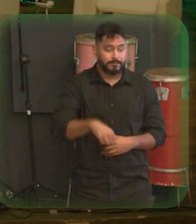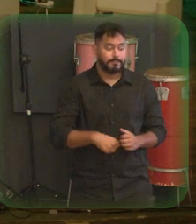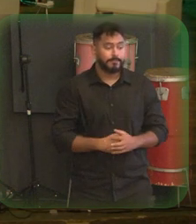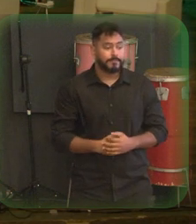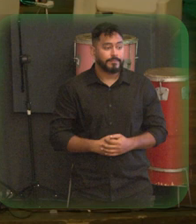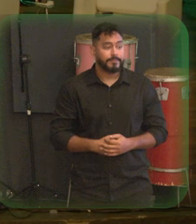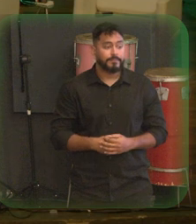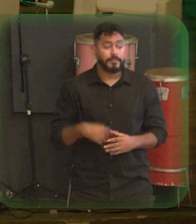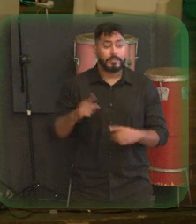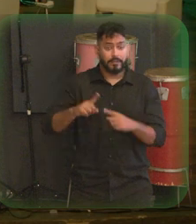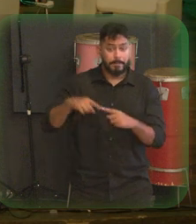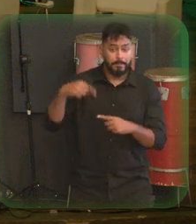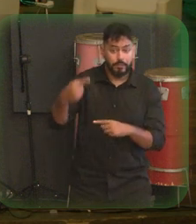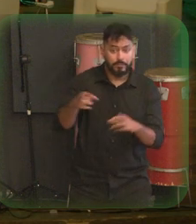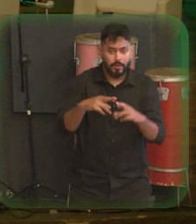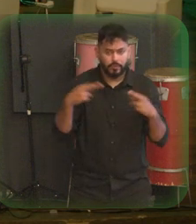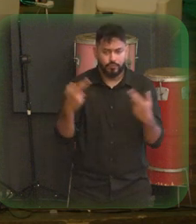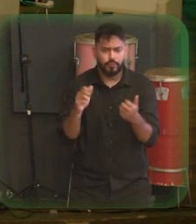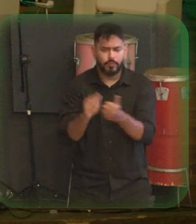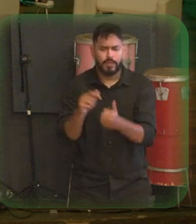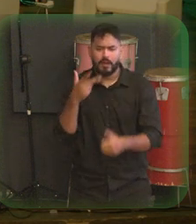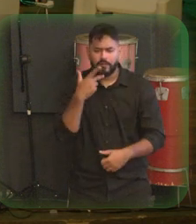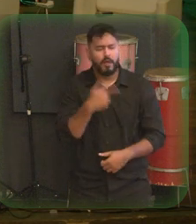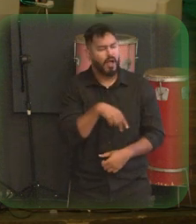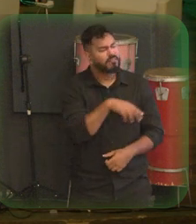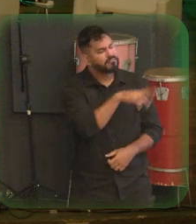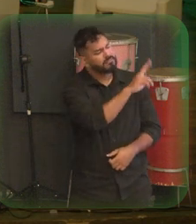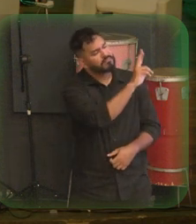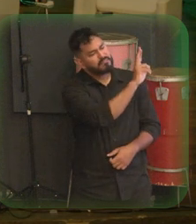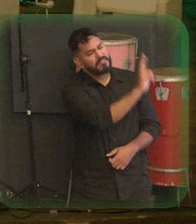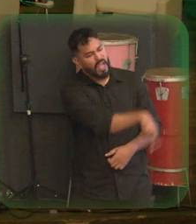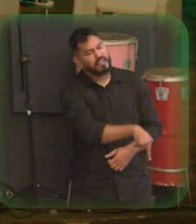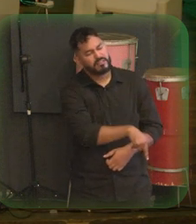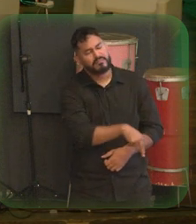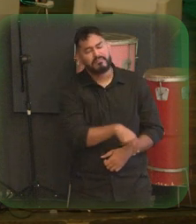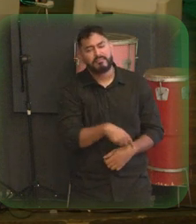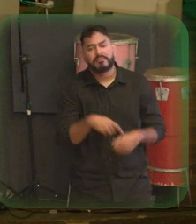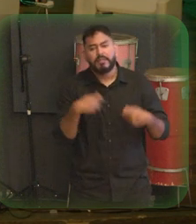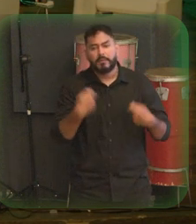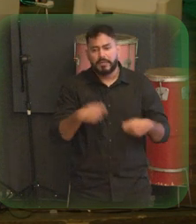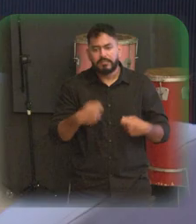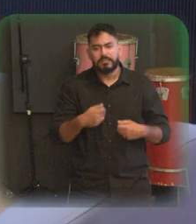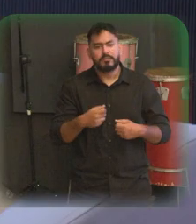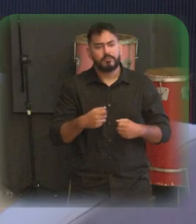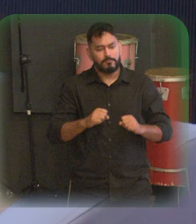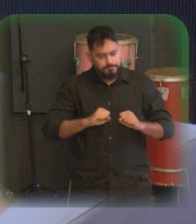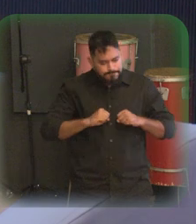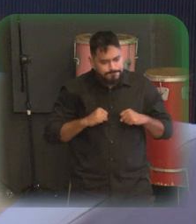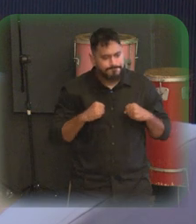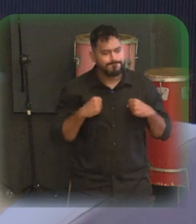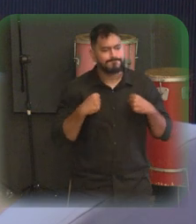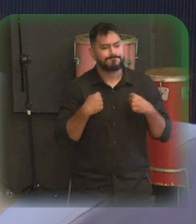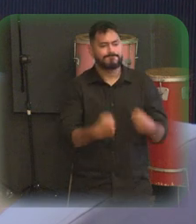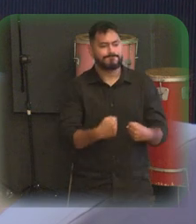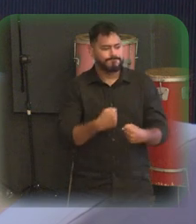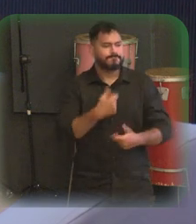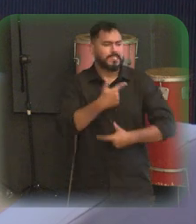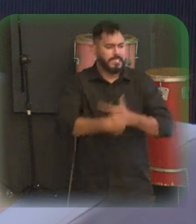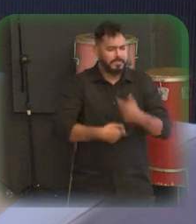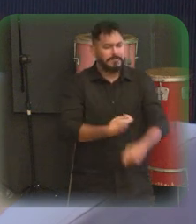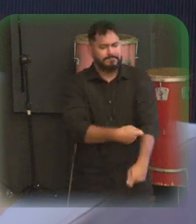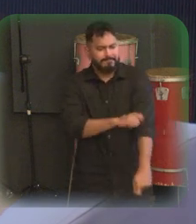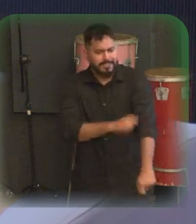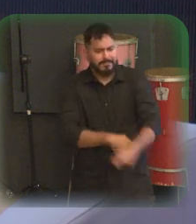quando teve a próxima reunião comigo, ela disse, você tem razão, eu preciso dar o melhor de mim para poder garantir